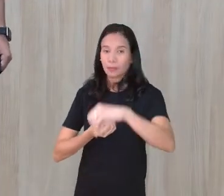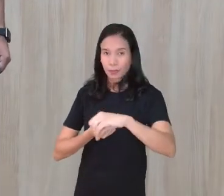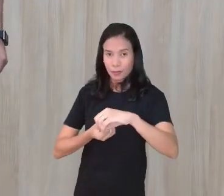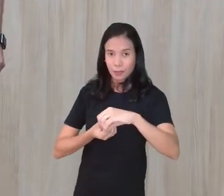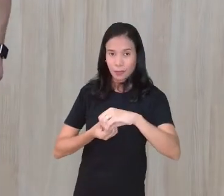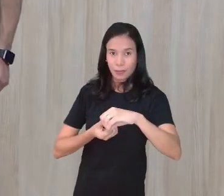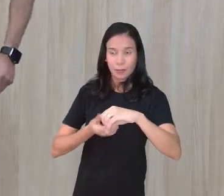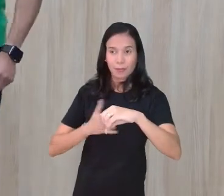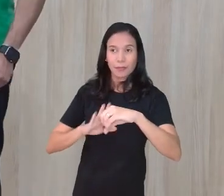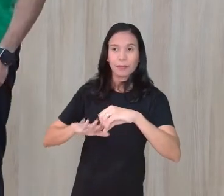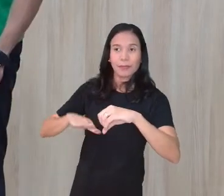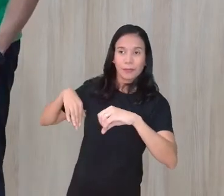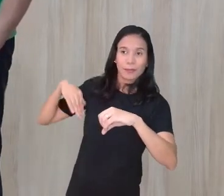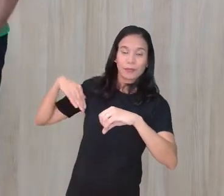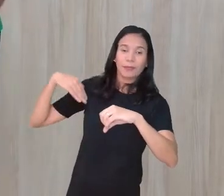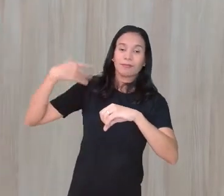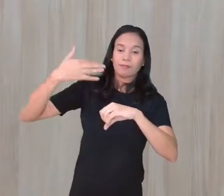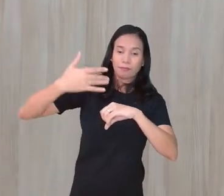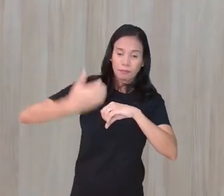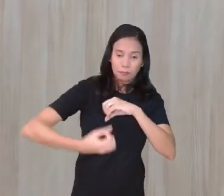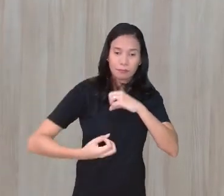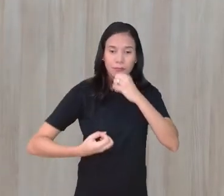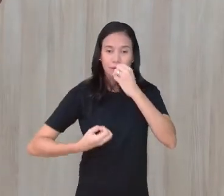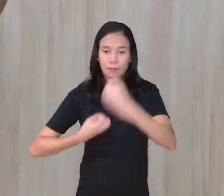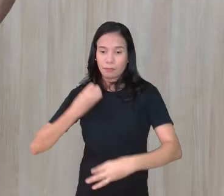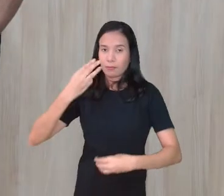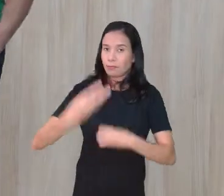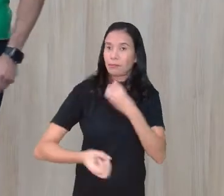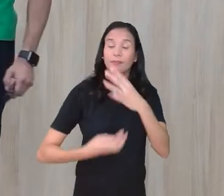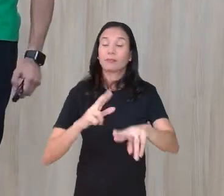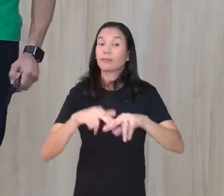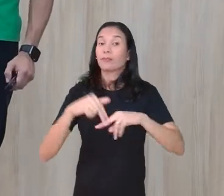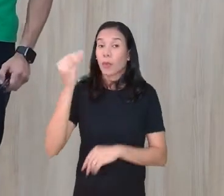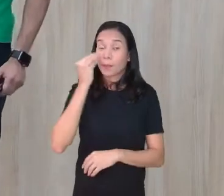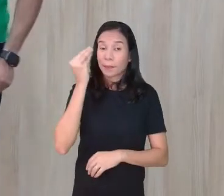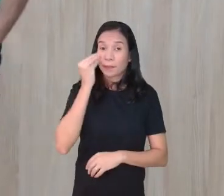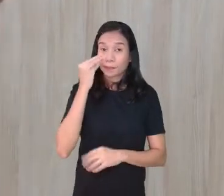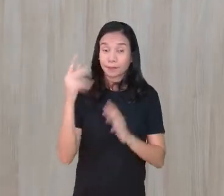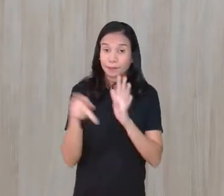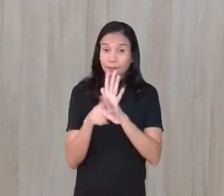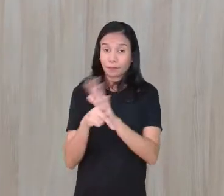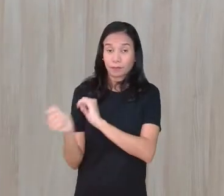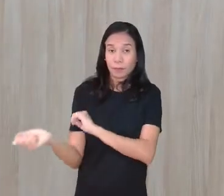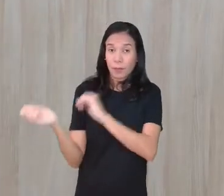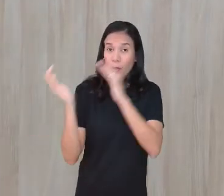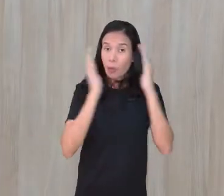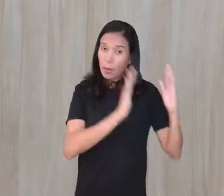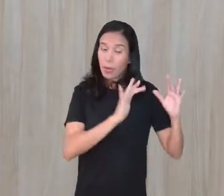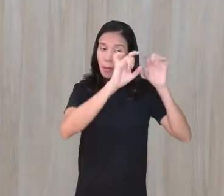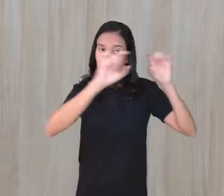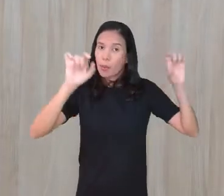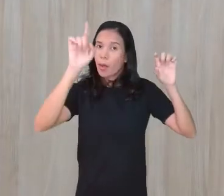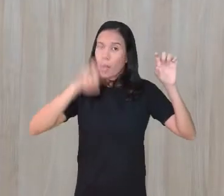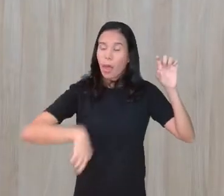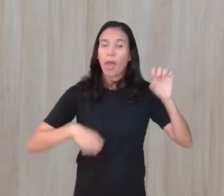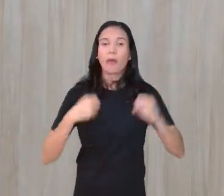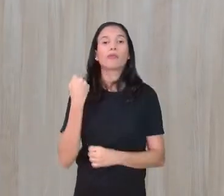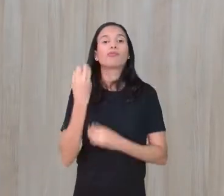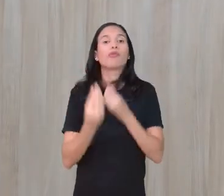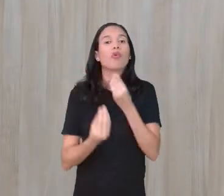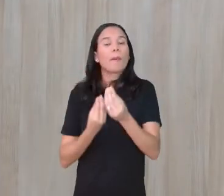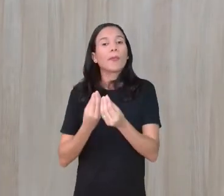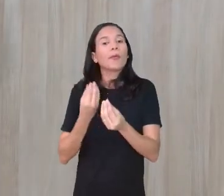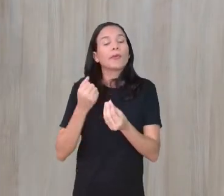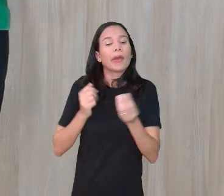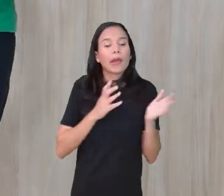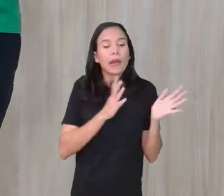3, 9 e assim por diante. Note que o conjunto dos números naturais, eles são números que eles andam